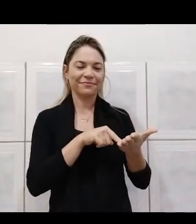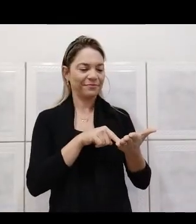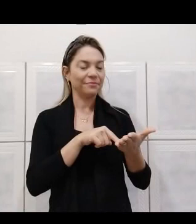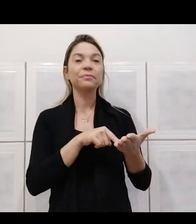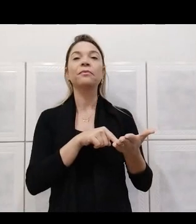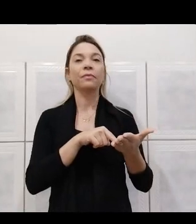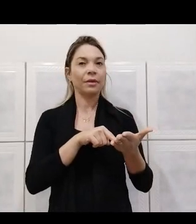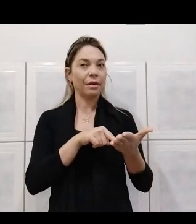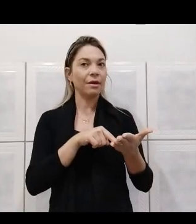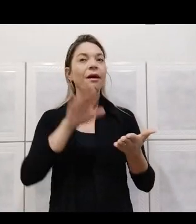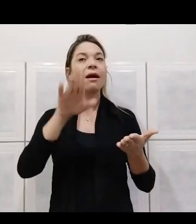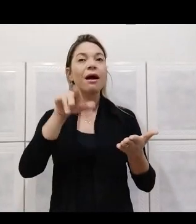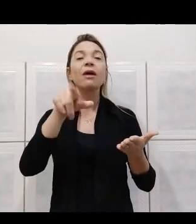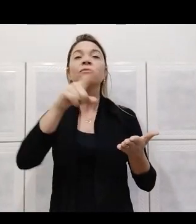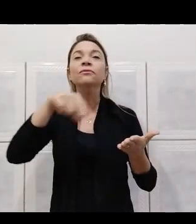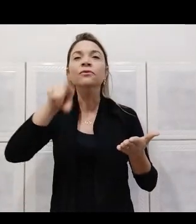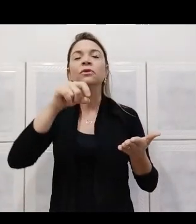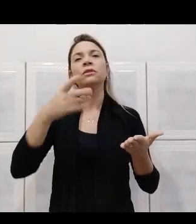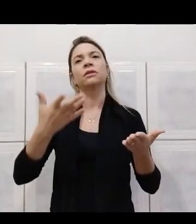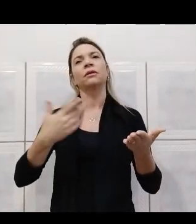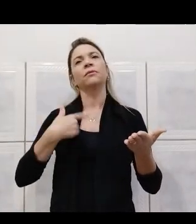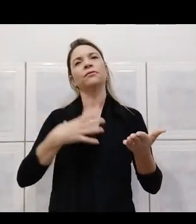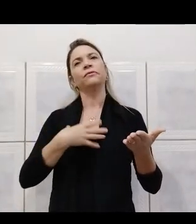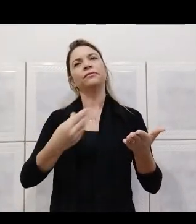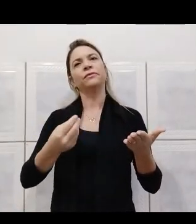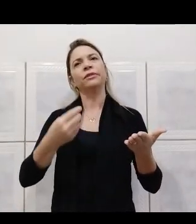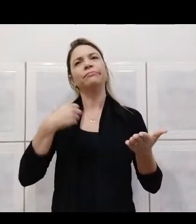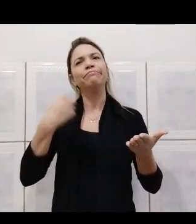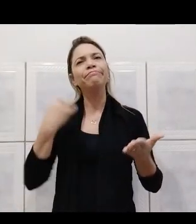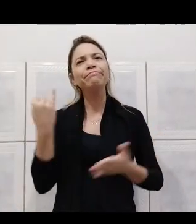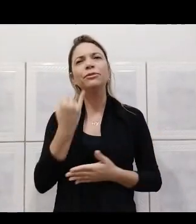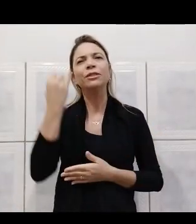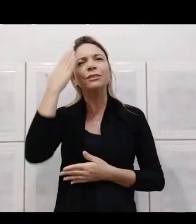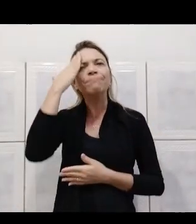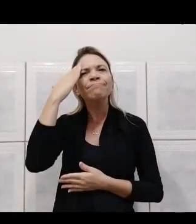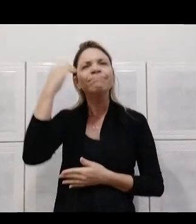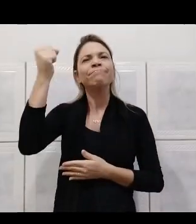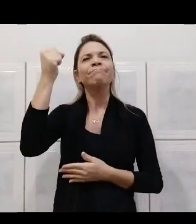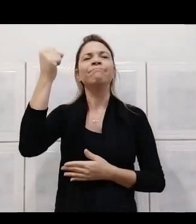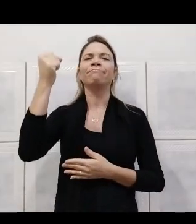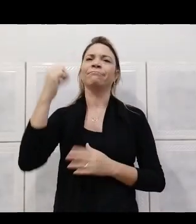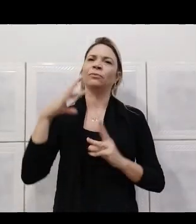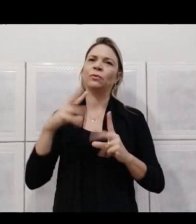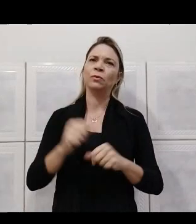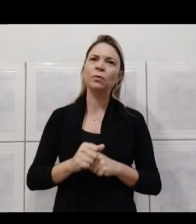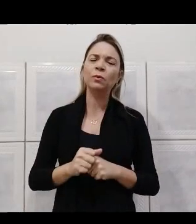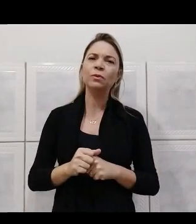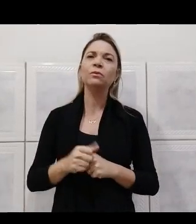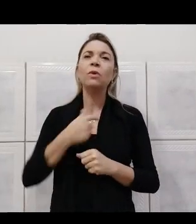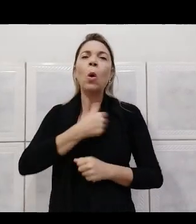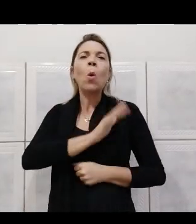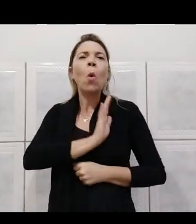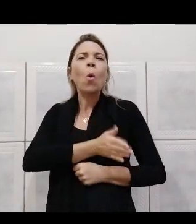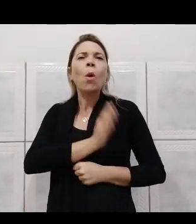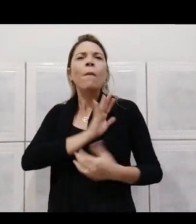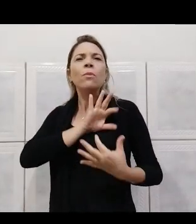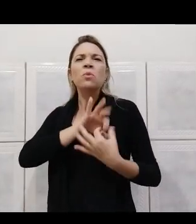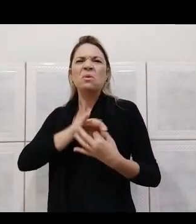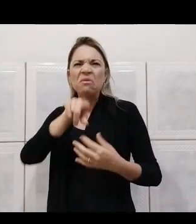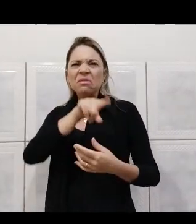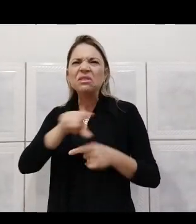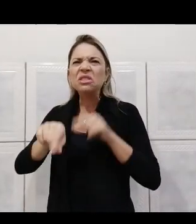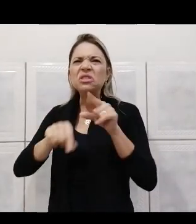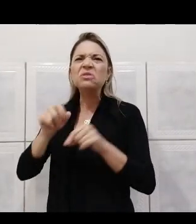filho meu, e sê sábio, guia retamente no caminho o teu coração. Não estejas entre os bebedores de vinho, nem